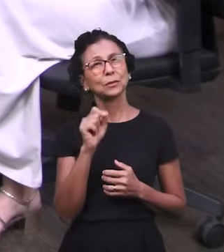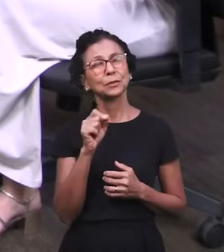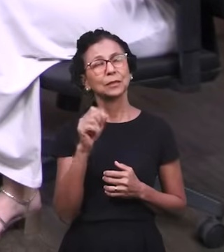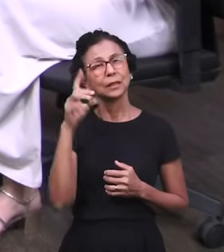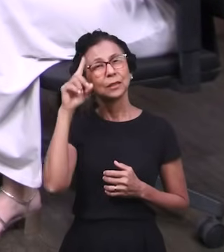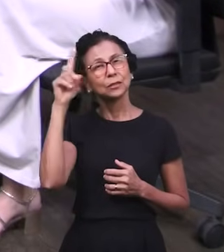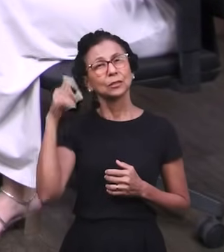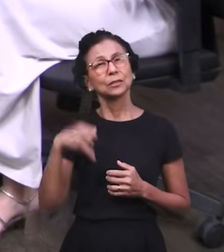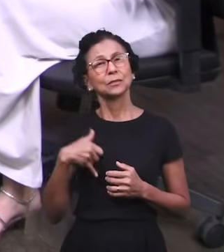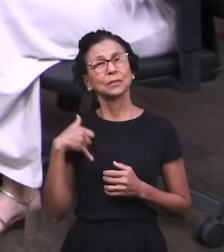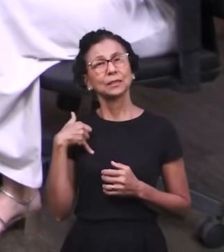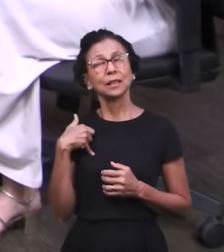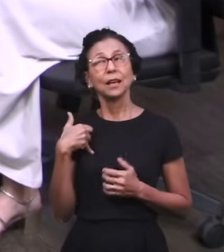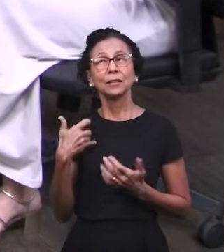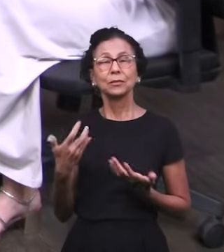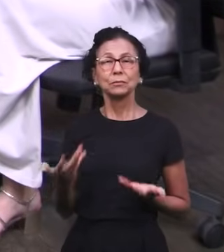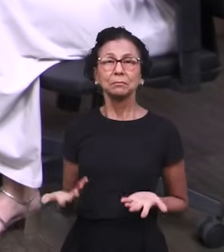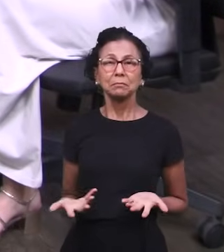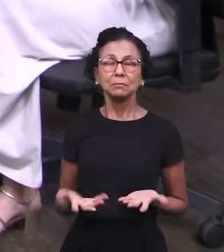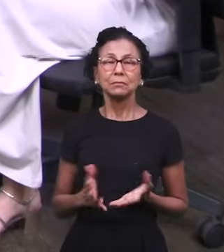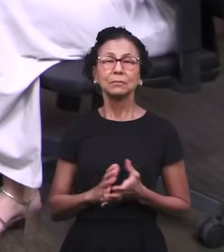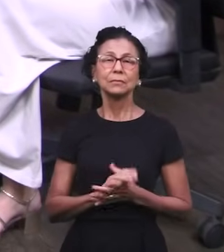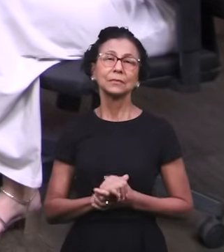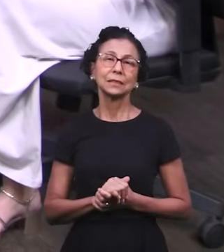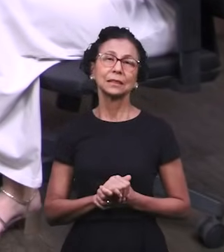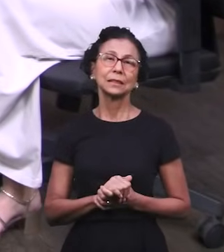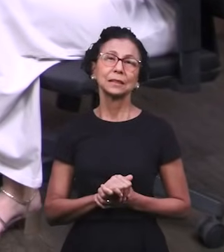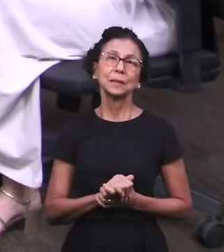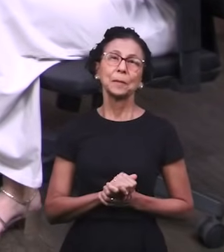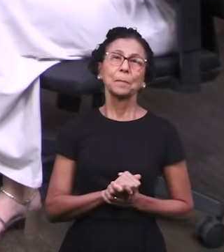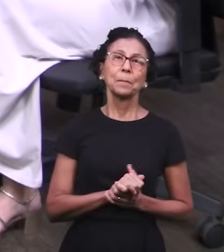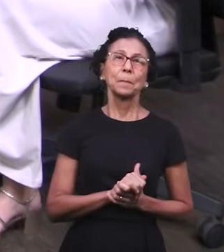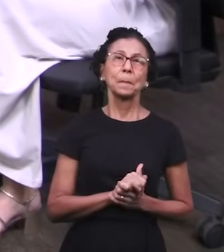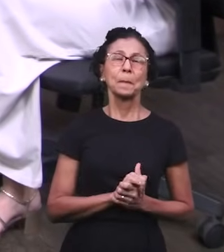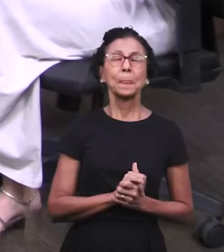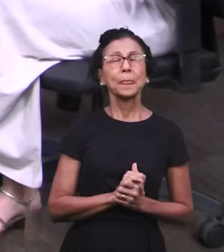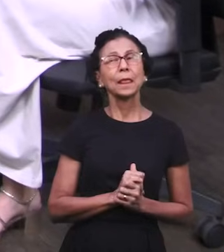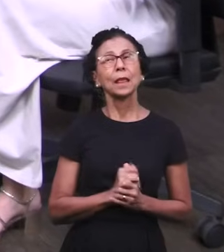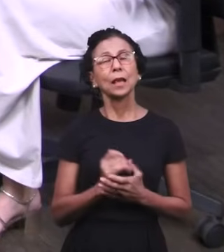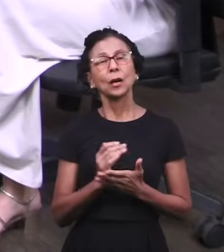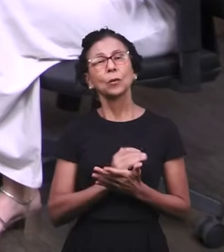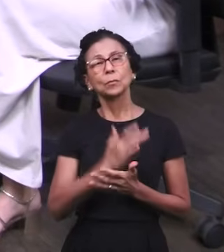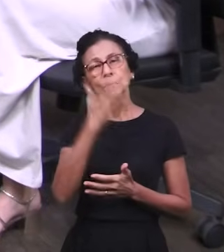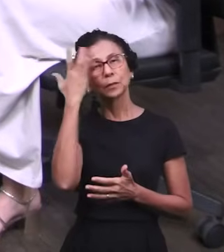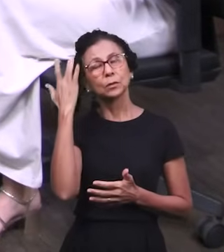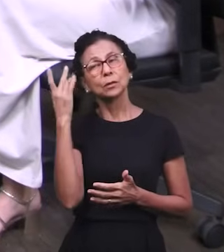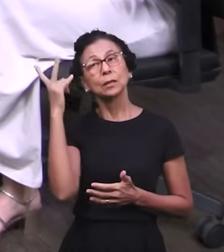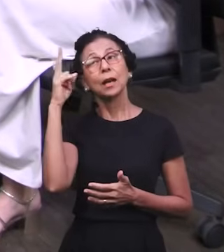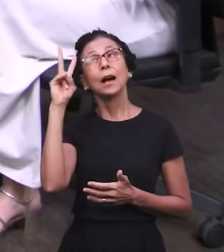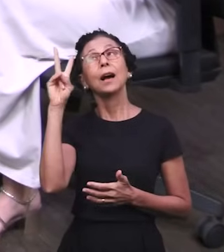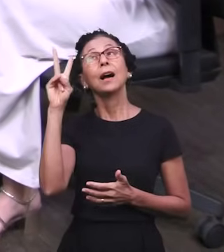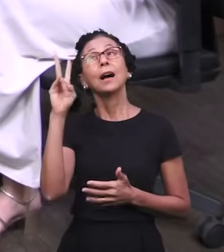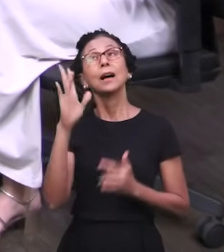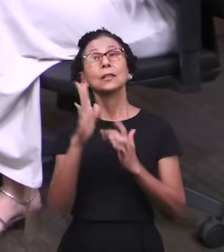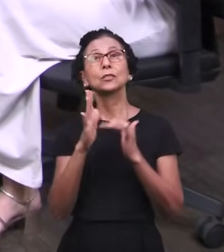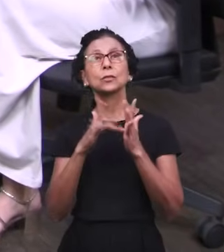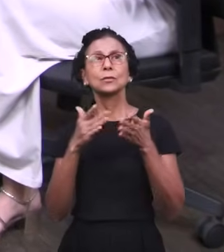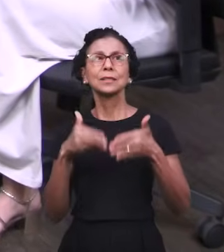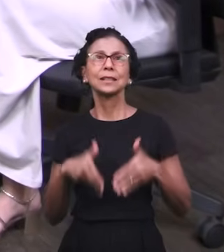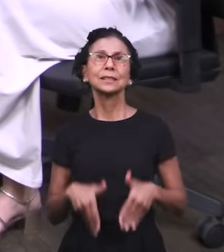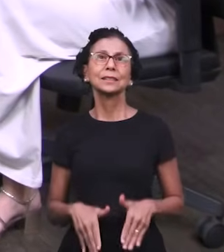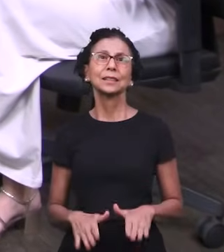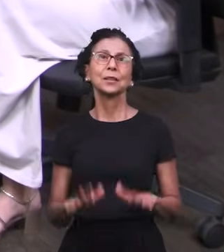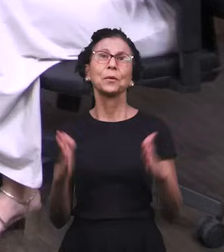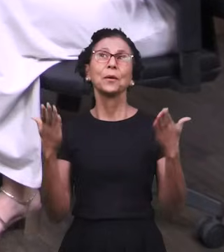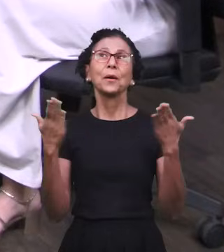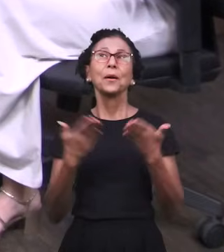de Jesus sob um ponto de vista histórico. Mas o que você diz aqui é uma aplicação profética desse momento.